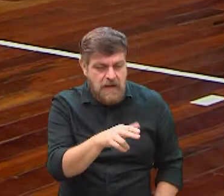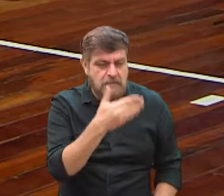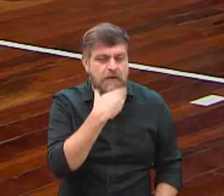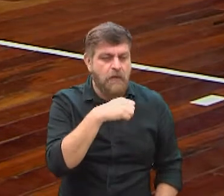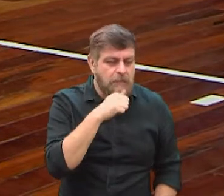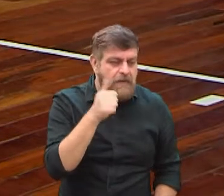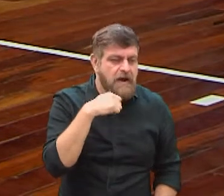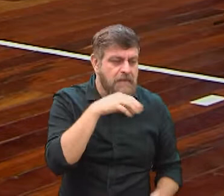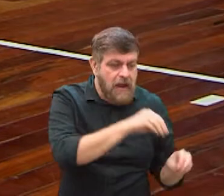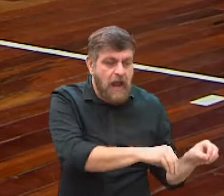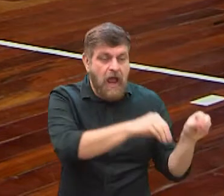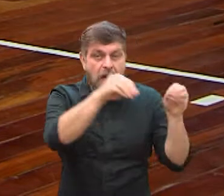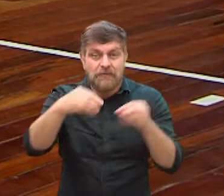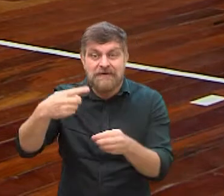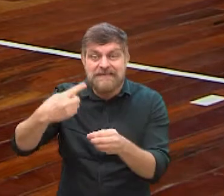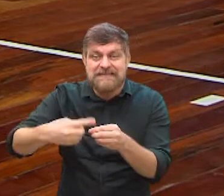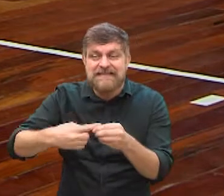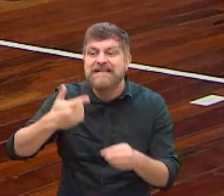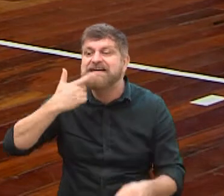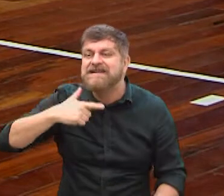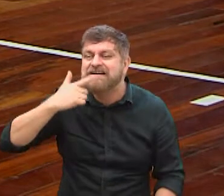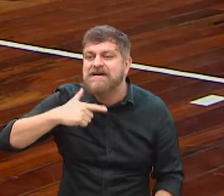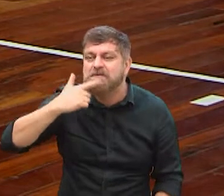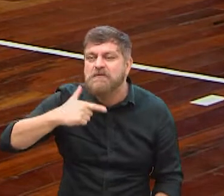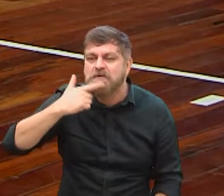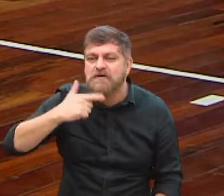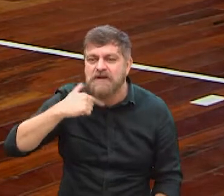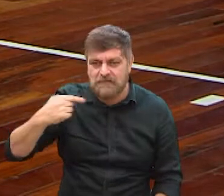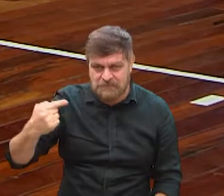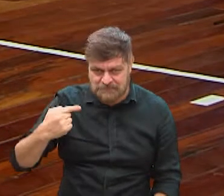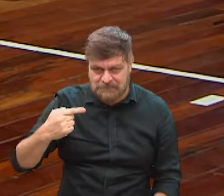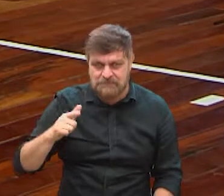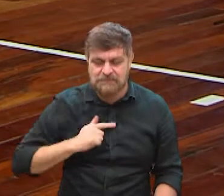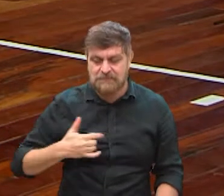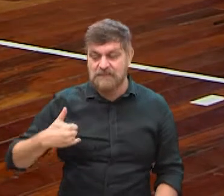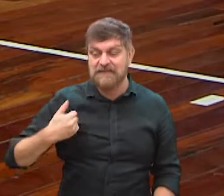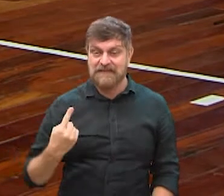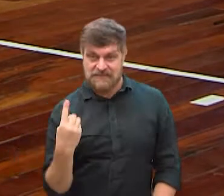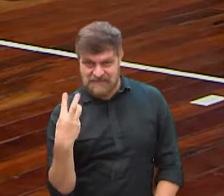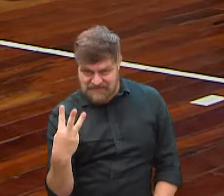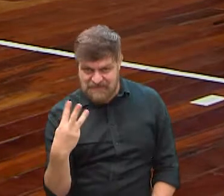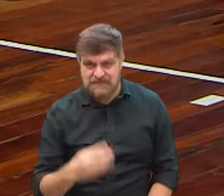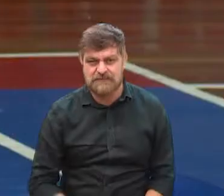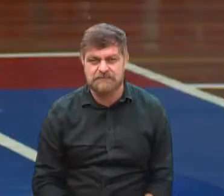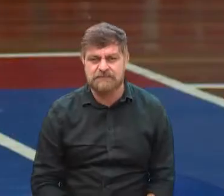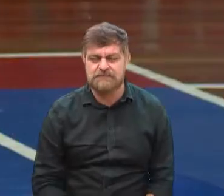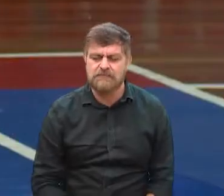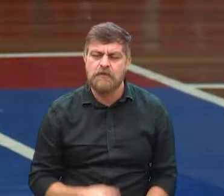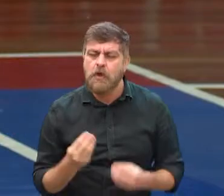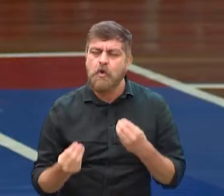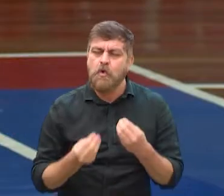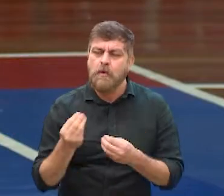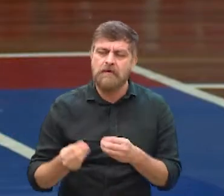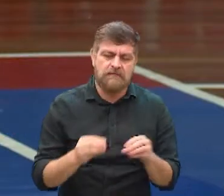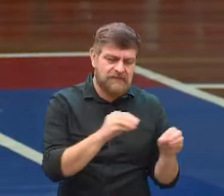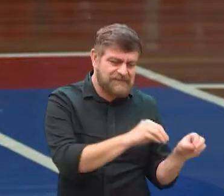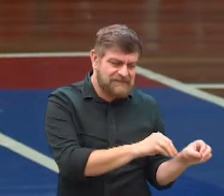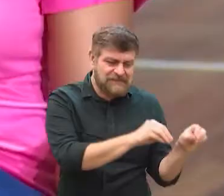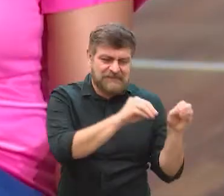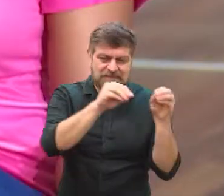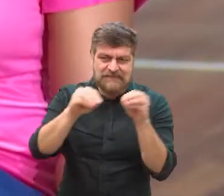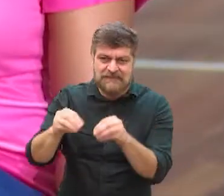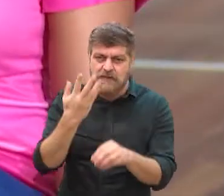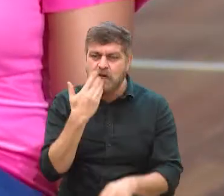para Campo Mourão. Ele foi transferido para lá e eu fui para lá com 13 anos. E como é que foi essa mudança para você na